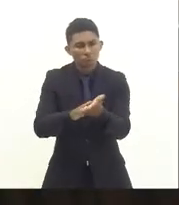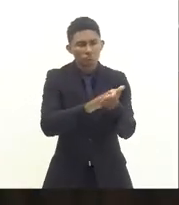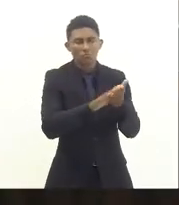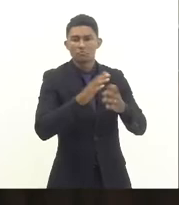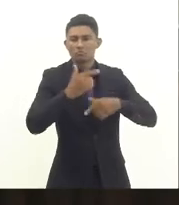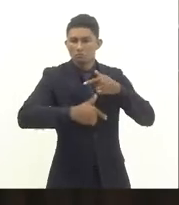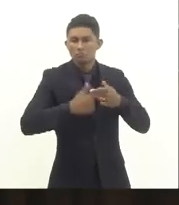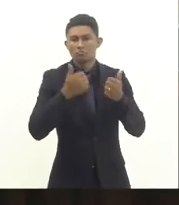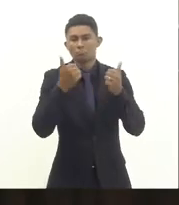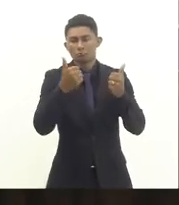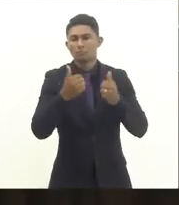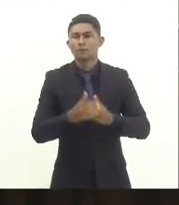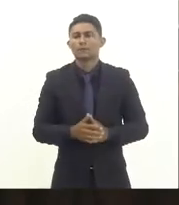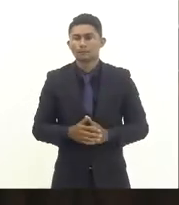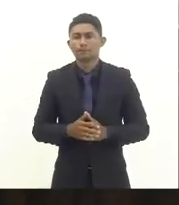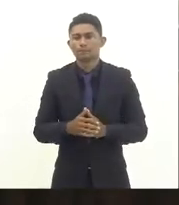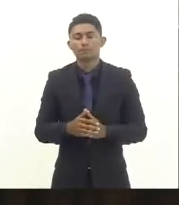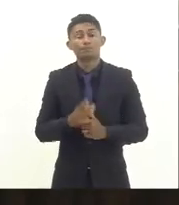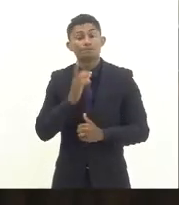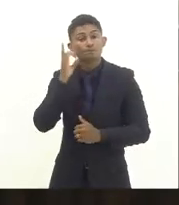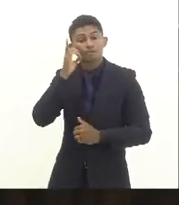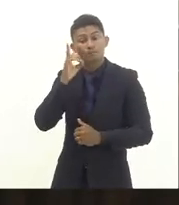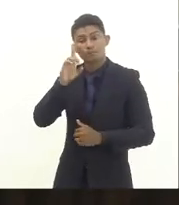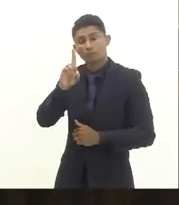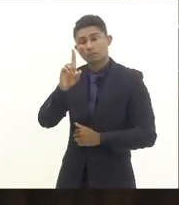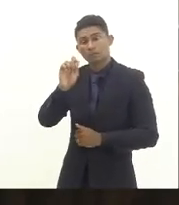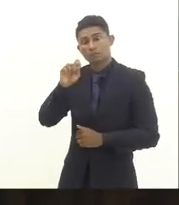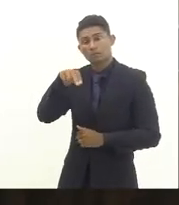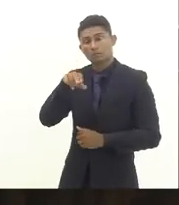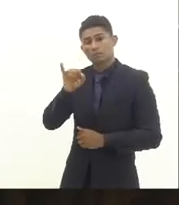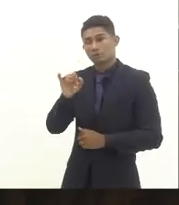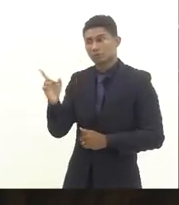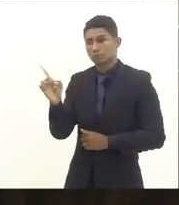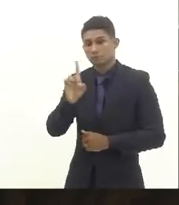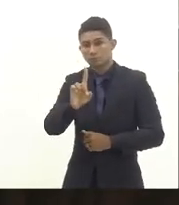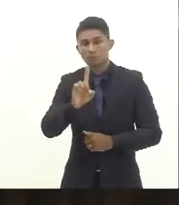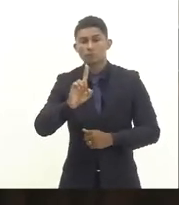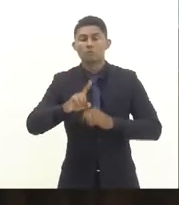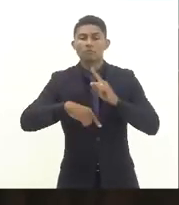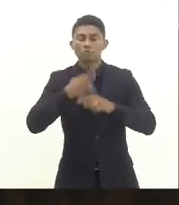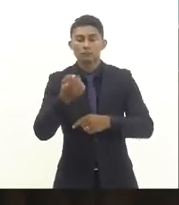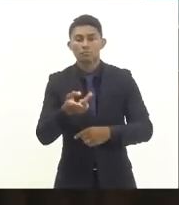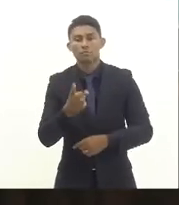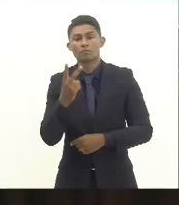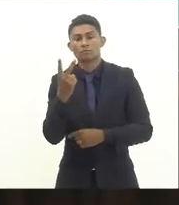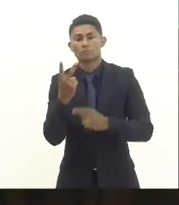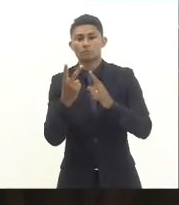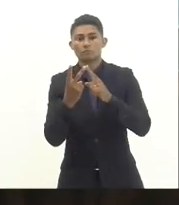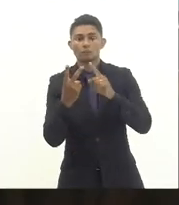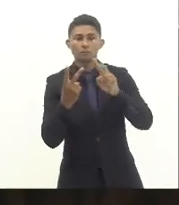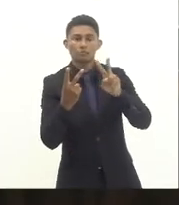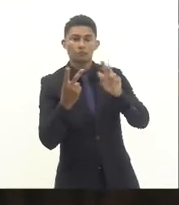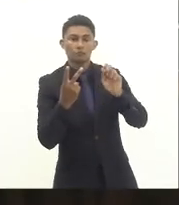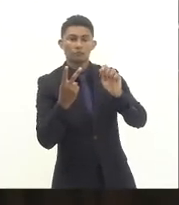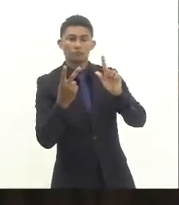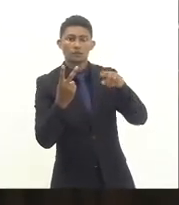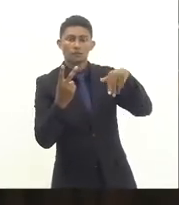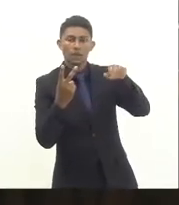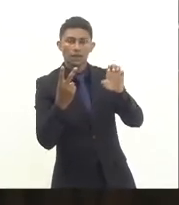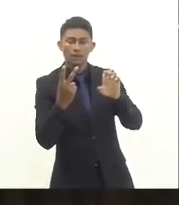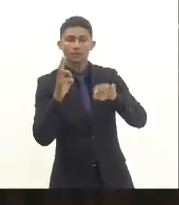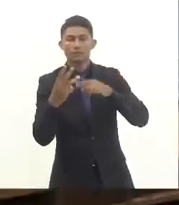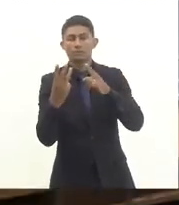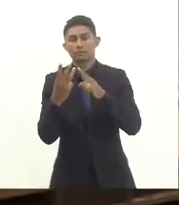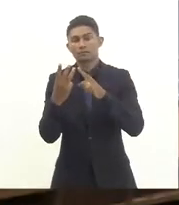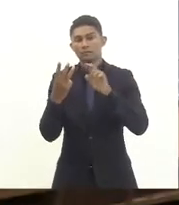é a Dani Dani Monteiro para declarar em seguida Deputado waldeck e deputado